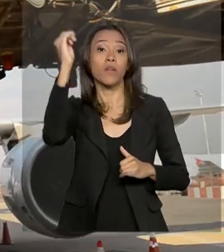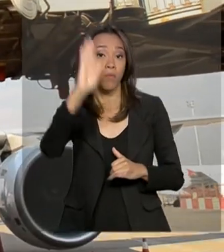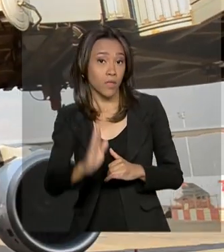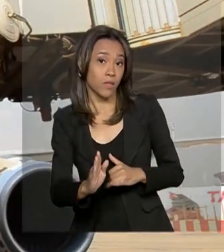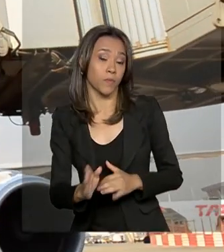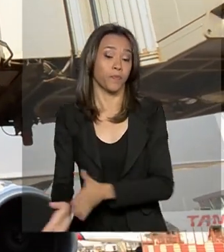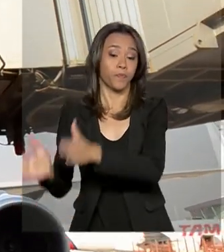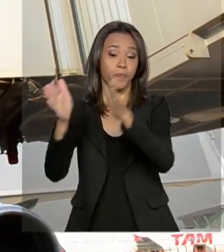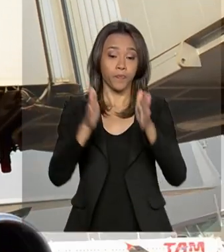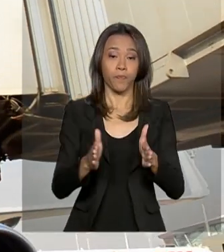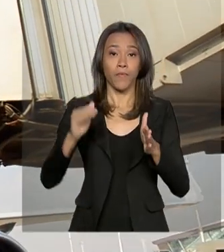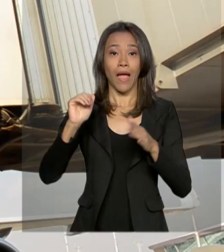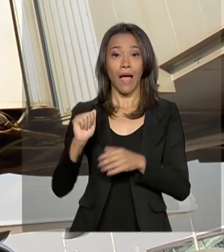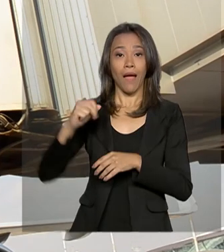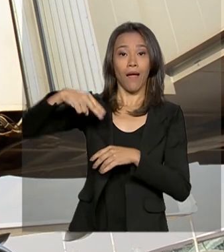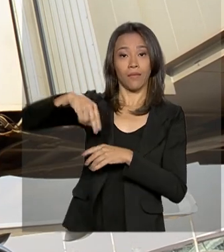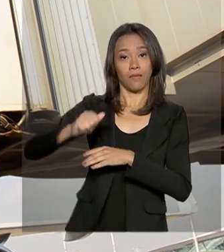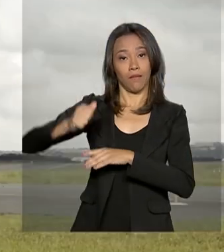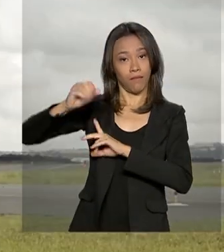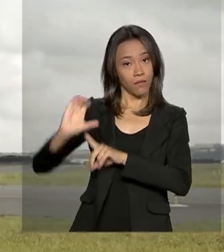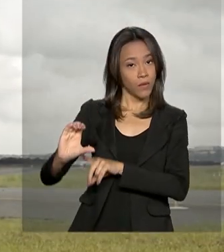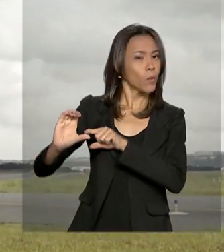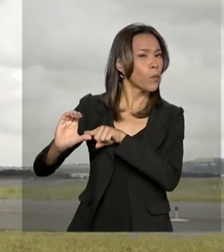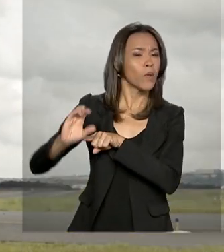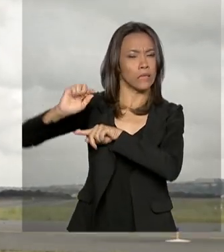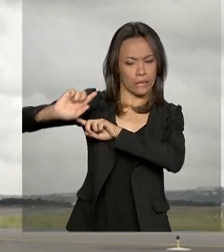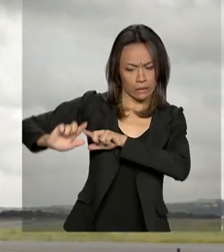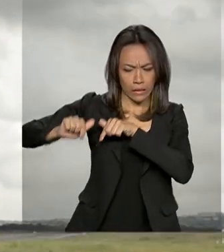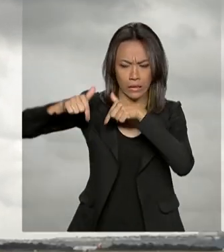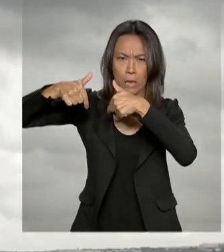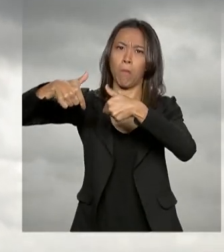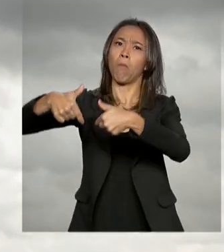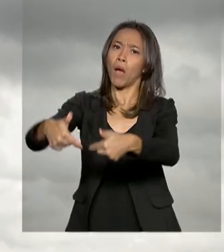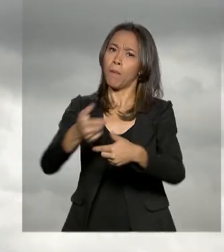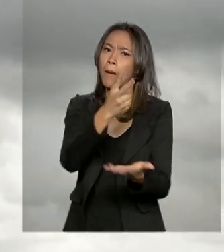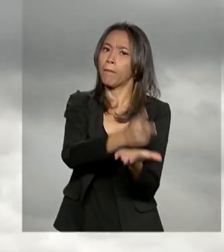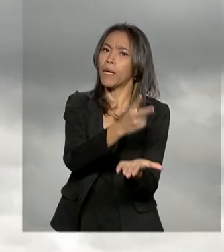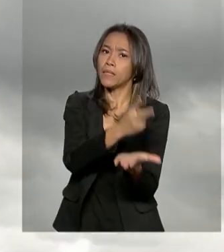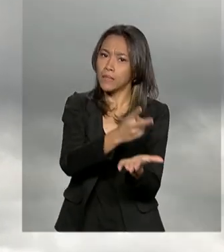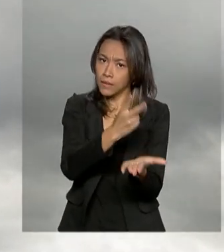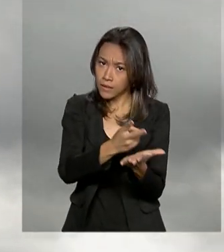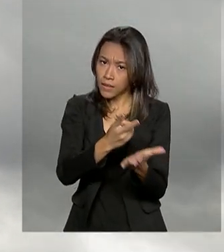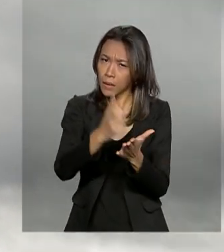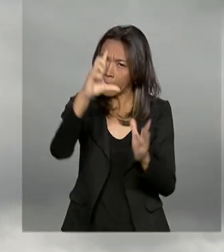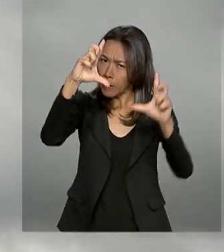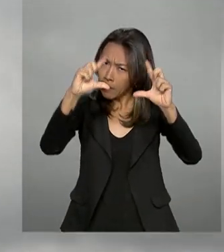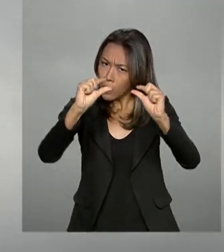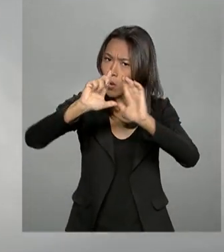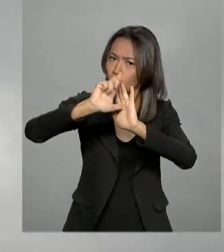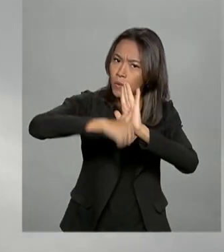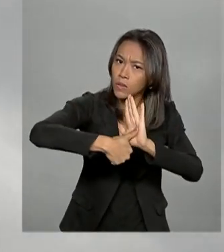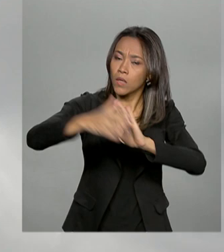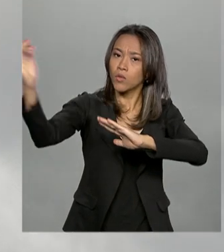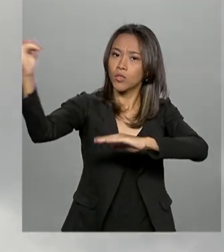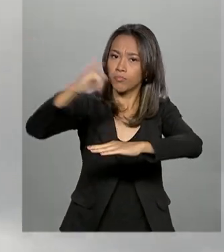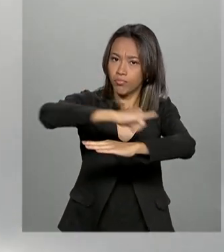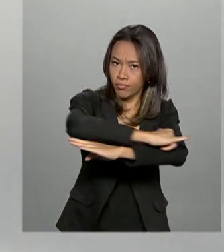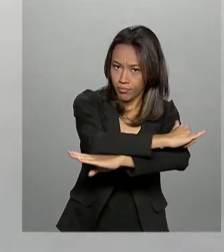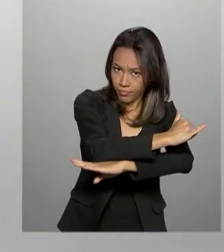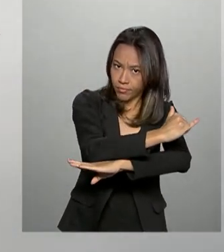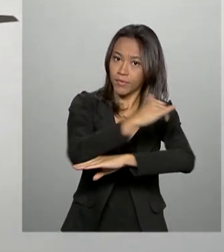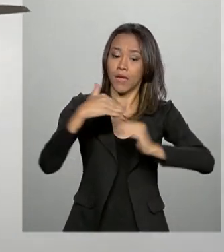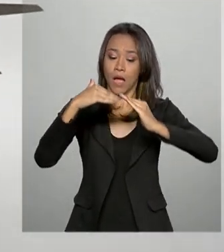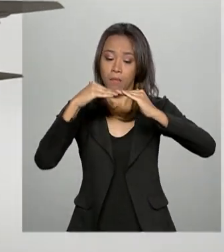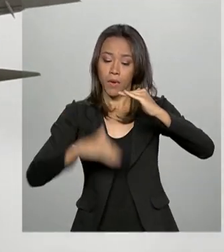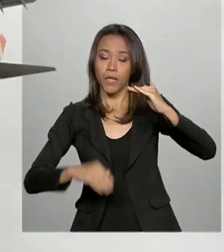A Agência Nacional de Aviação Civil, ANAC, trabalha para manter o índice médio de atrasos de pousos e decolagens abaixo